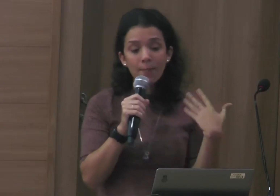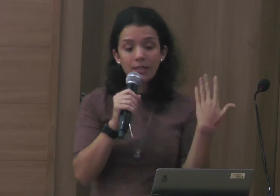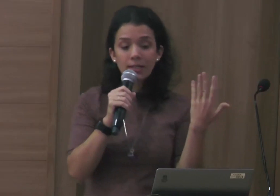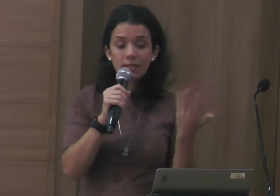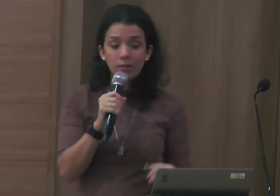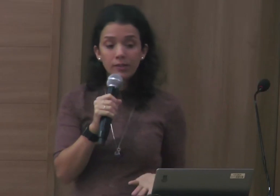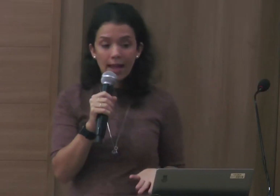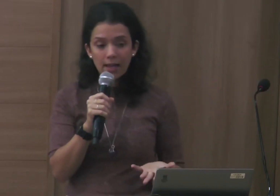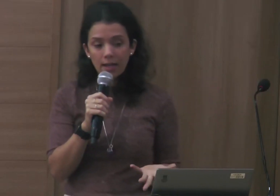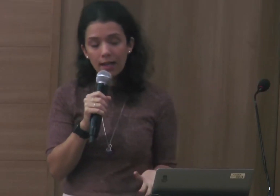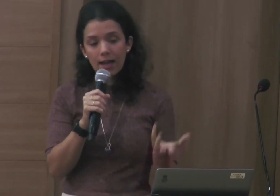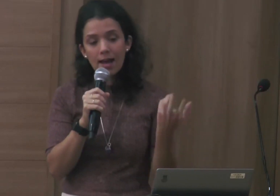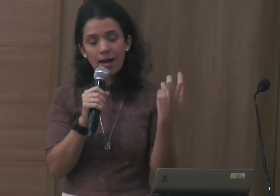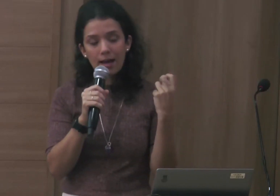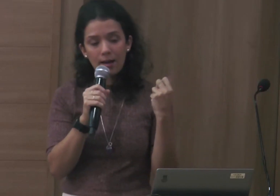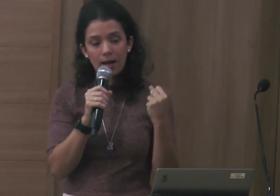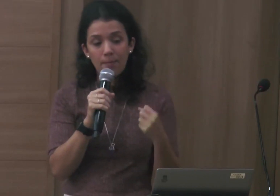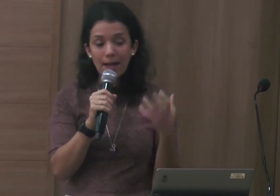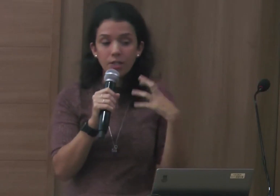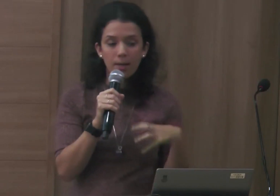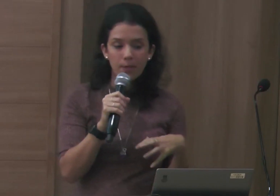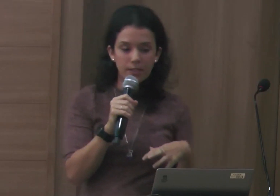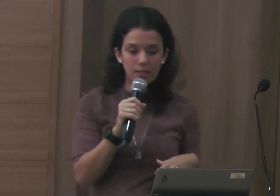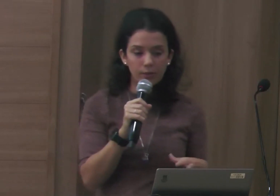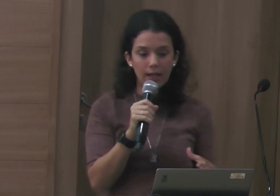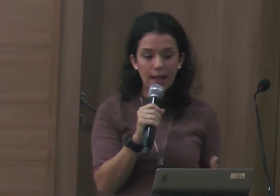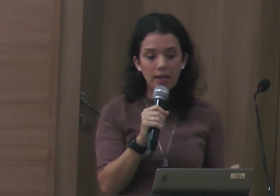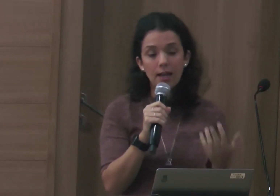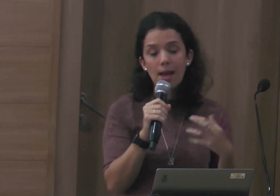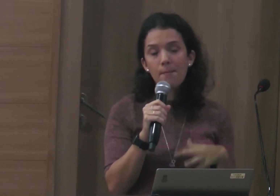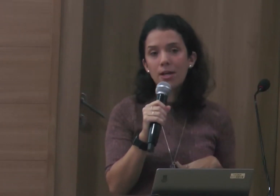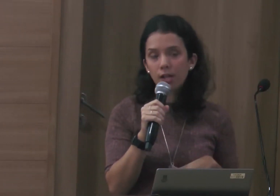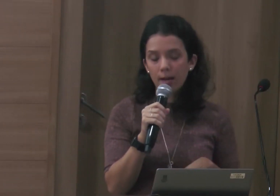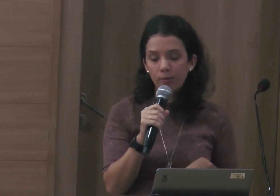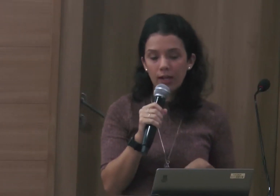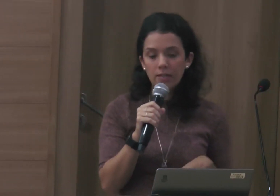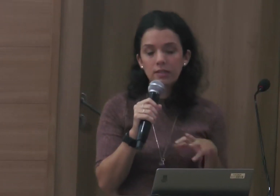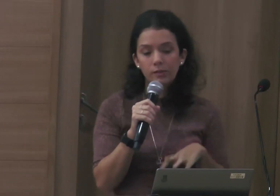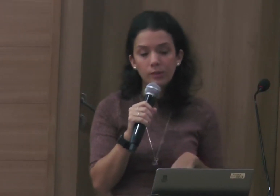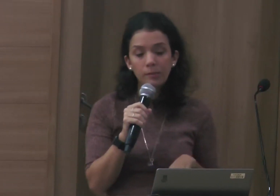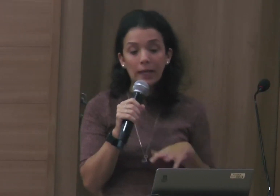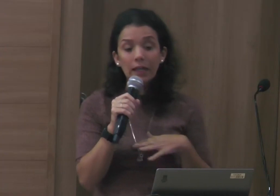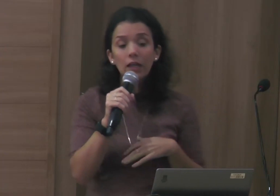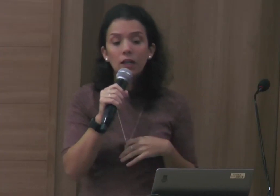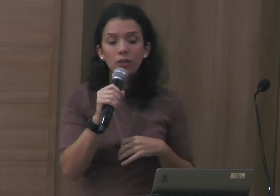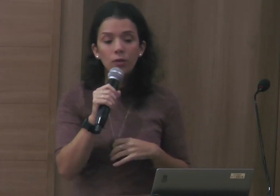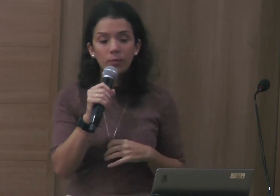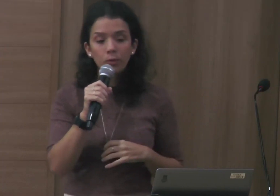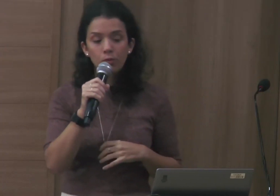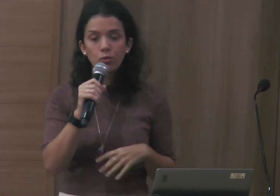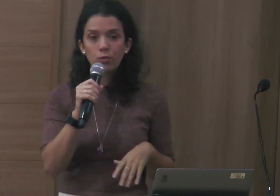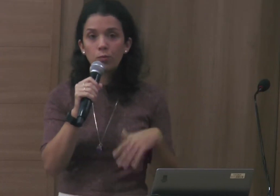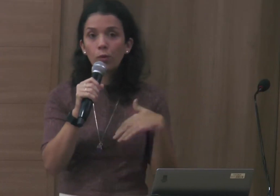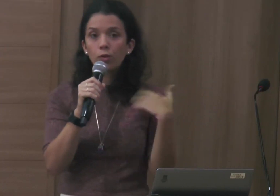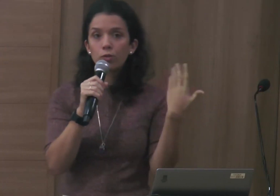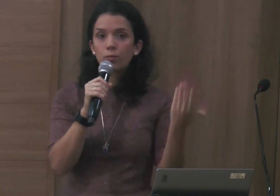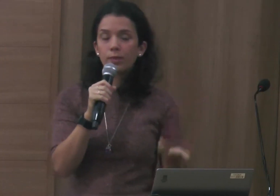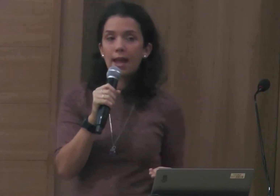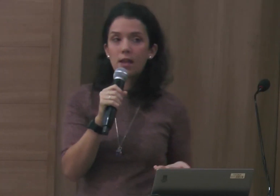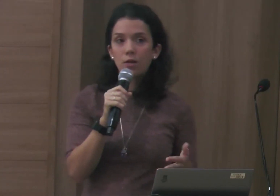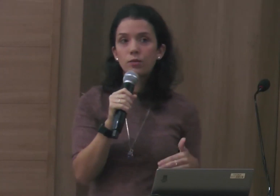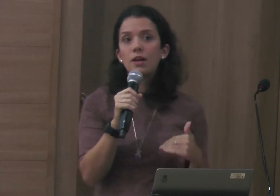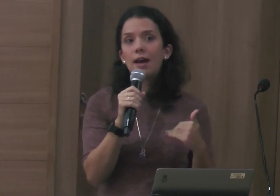a capacitação técnica, né, a baixa capacitação técnica e a baixa remuneração também no âmbito do SUS.